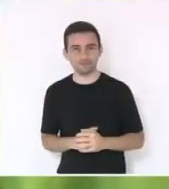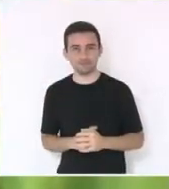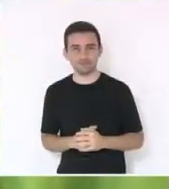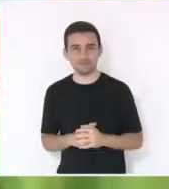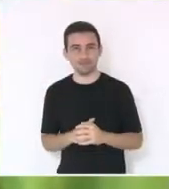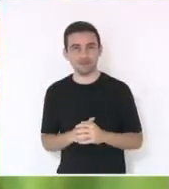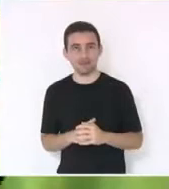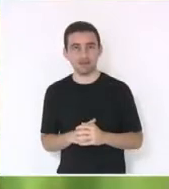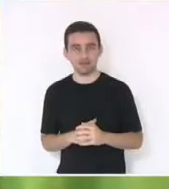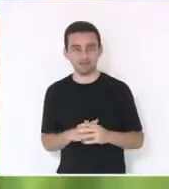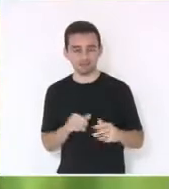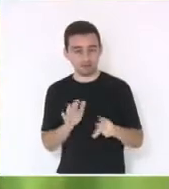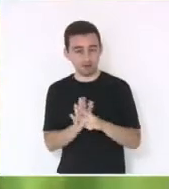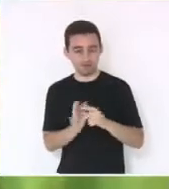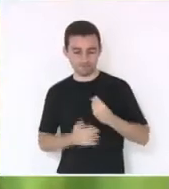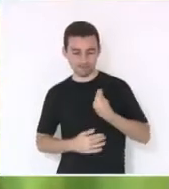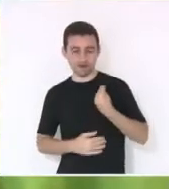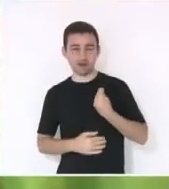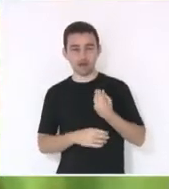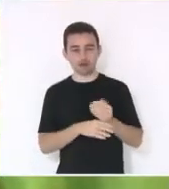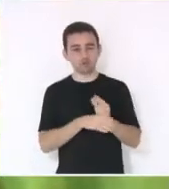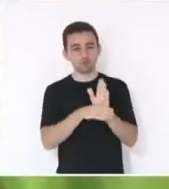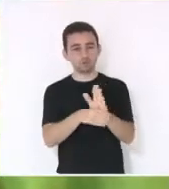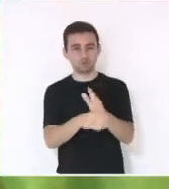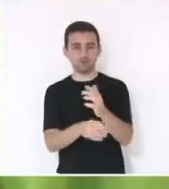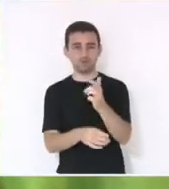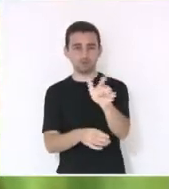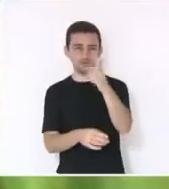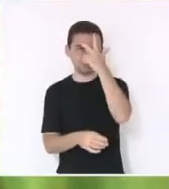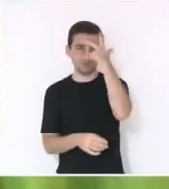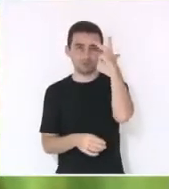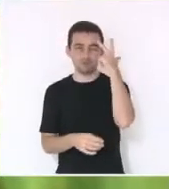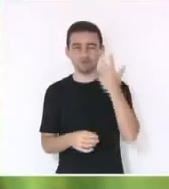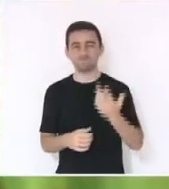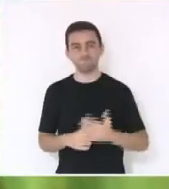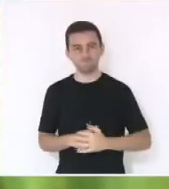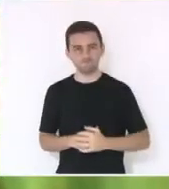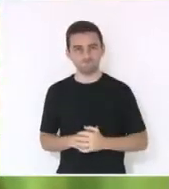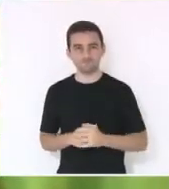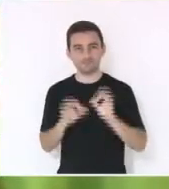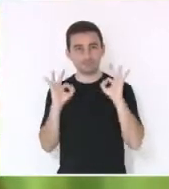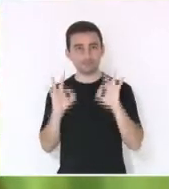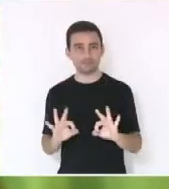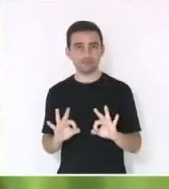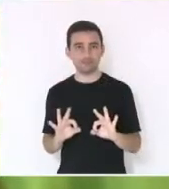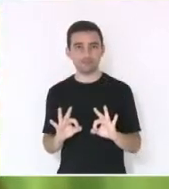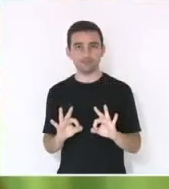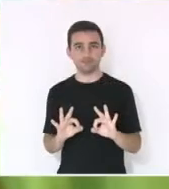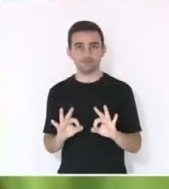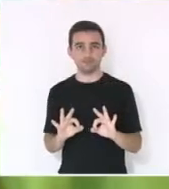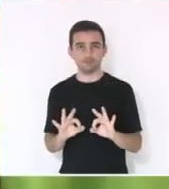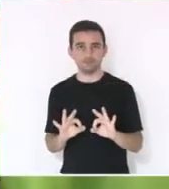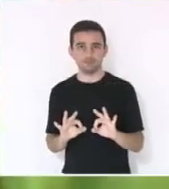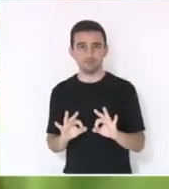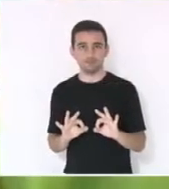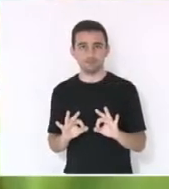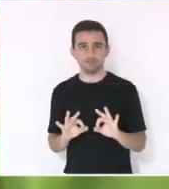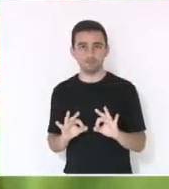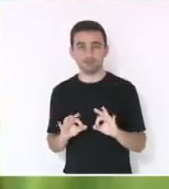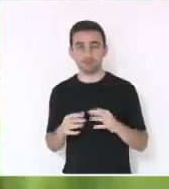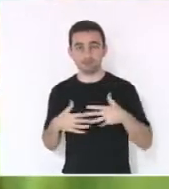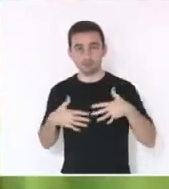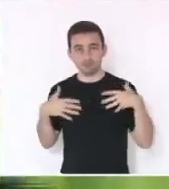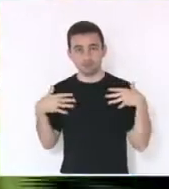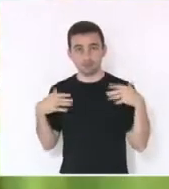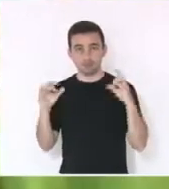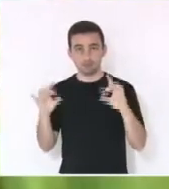si para salvar outras vidas. Temos a certeza que na sessão solene de